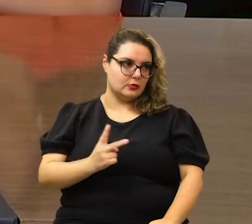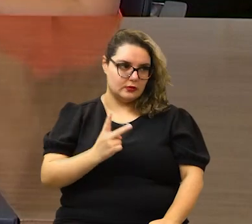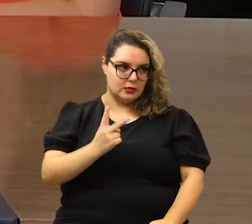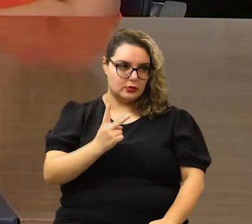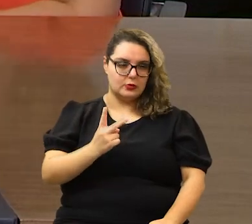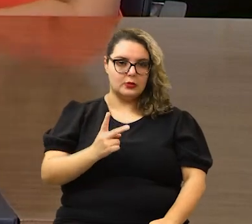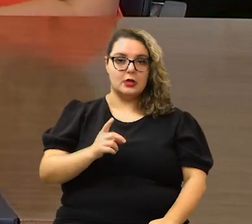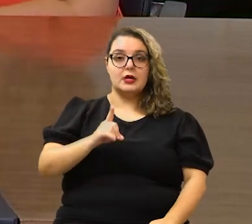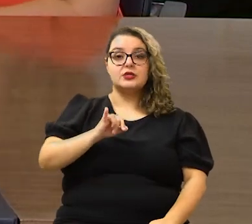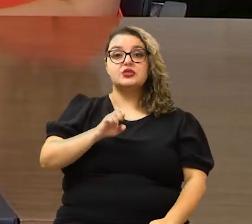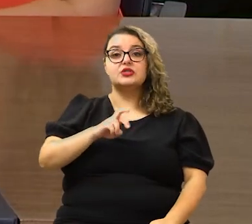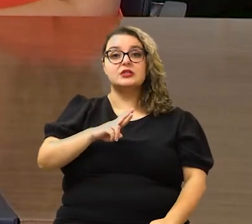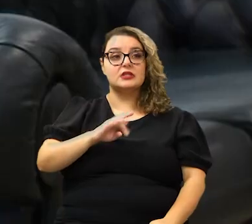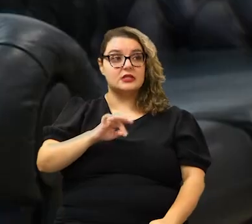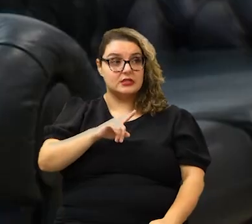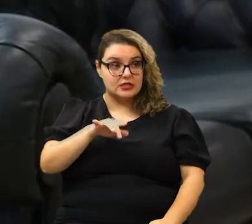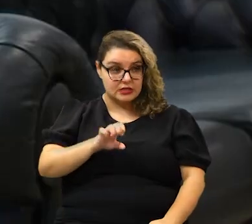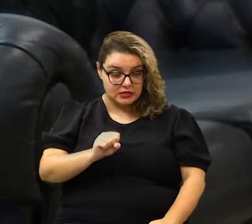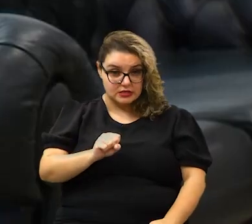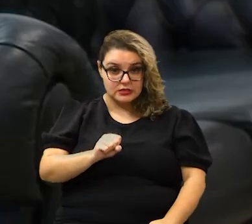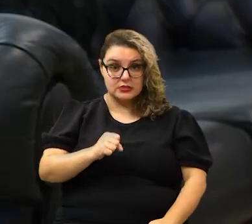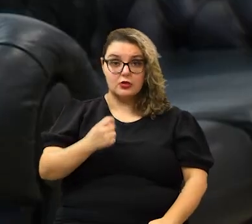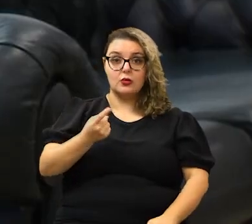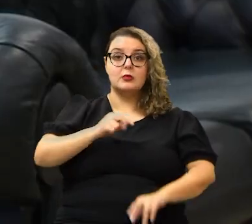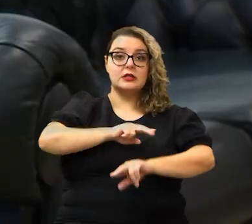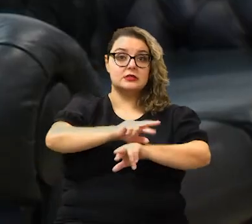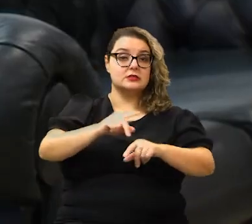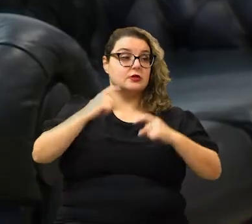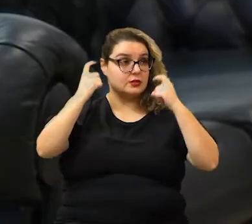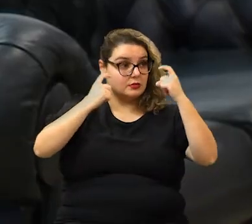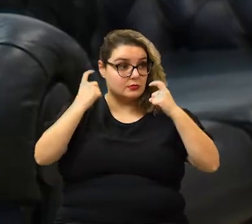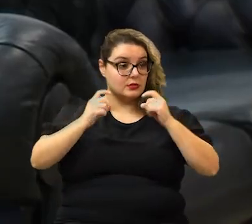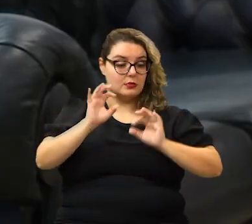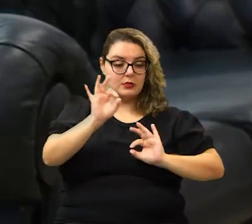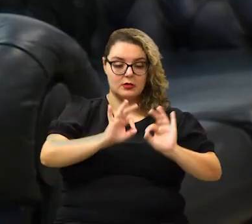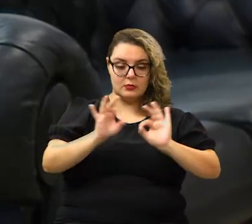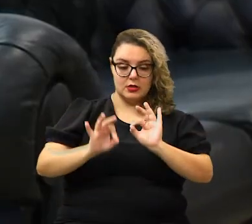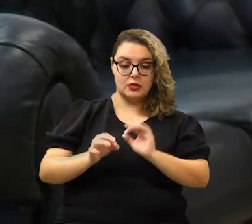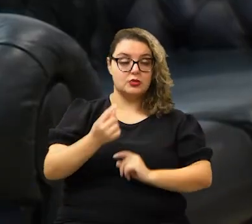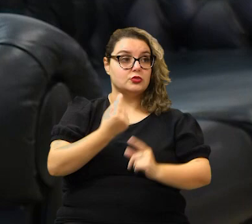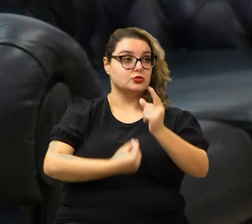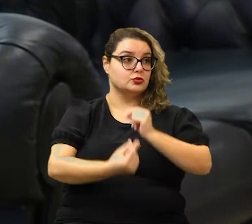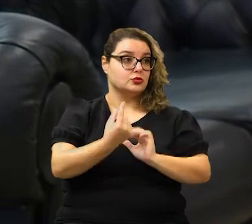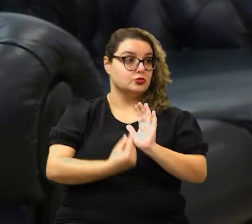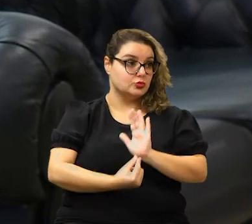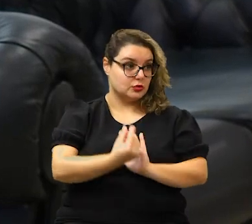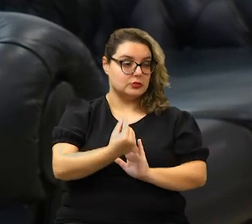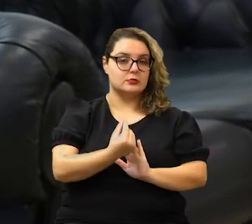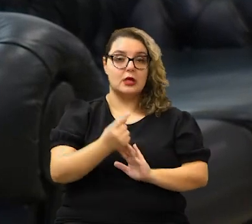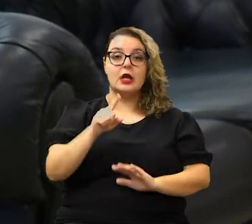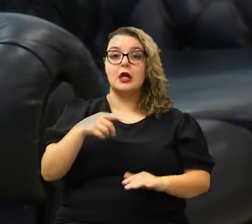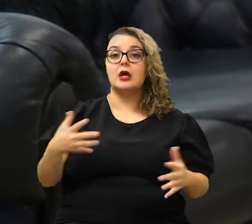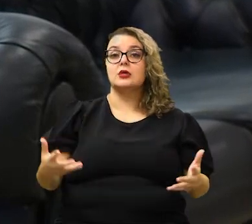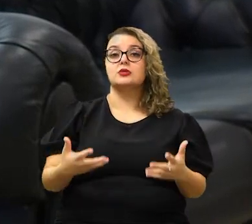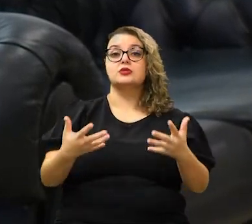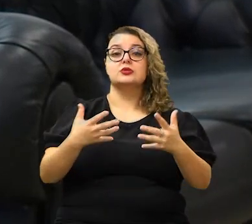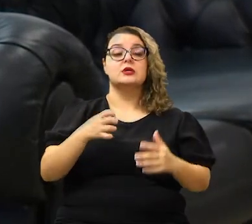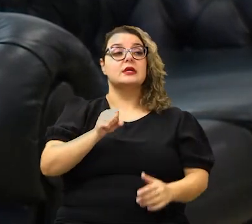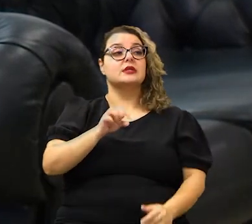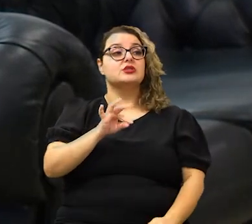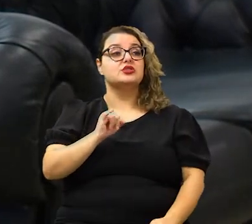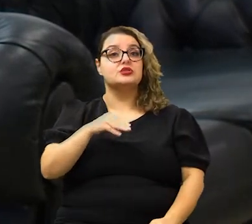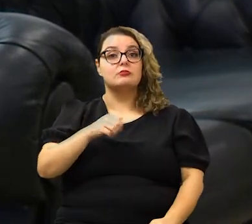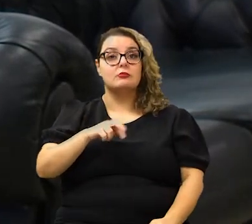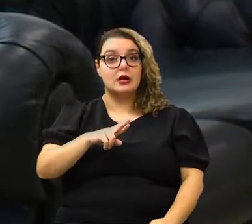valor. Tá. São diretrizes. Uma das preocupações, obviamente, para a elaboração do orçamento é estimar a